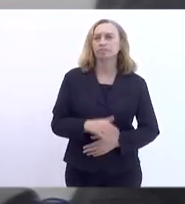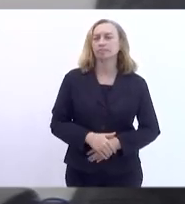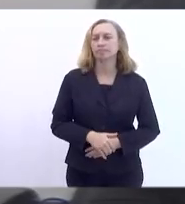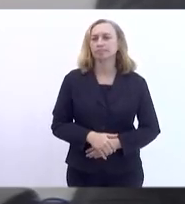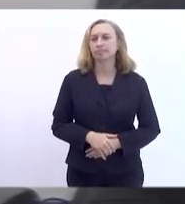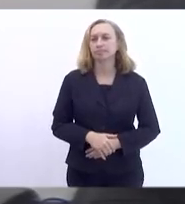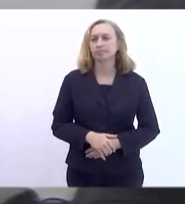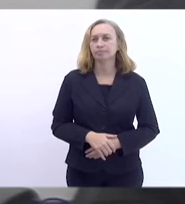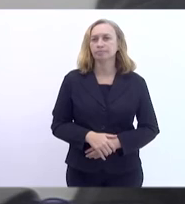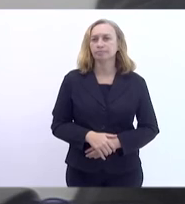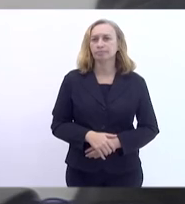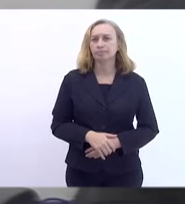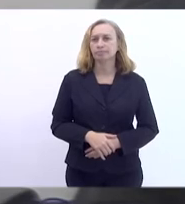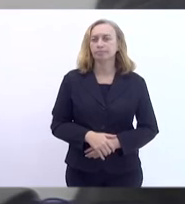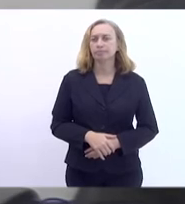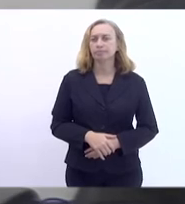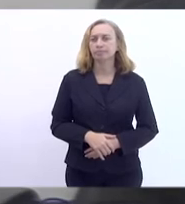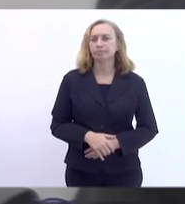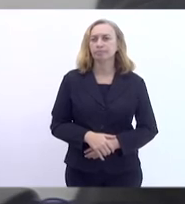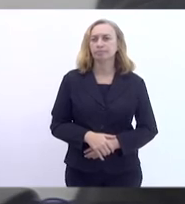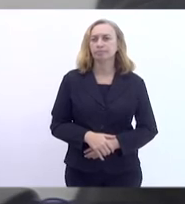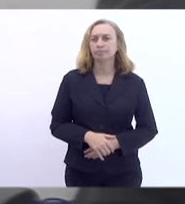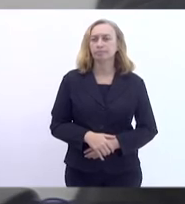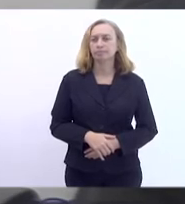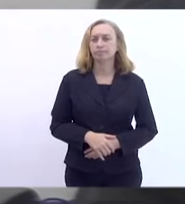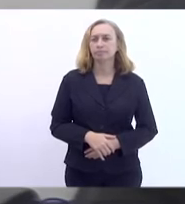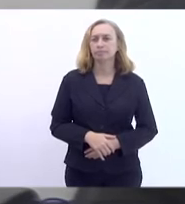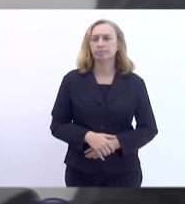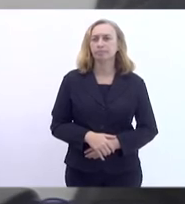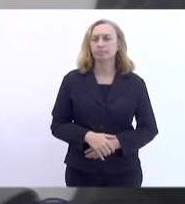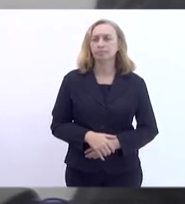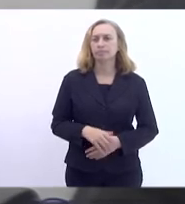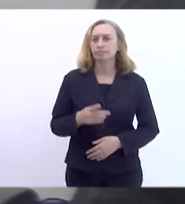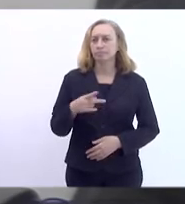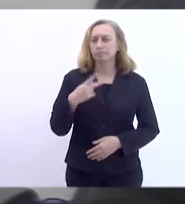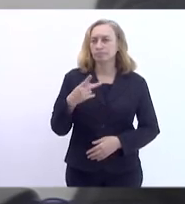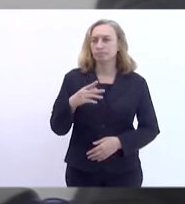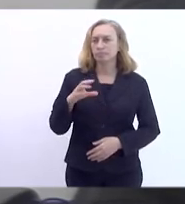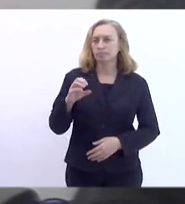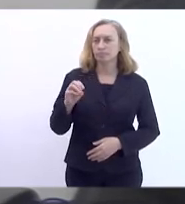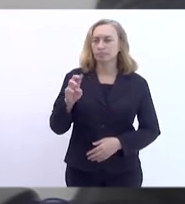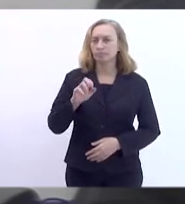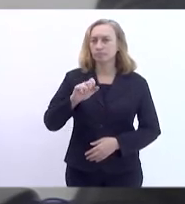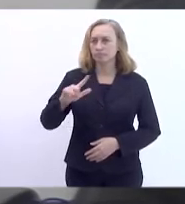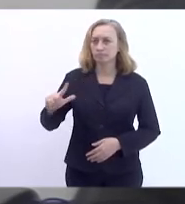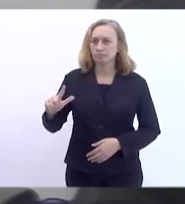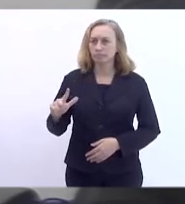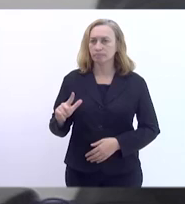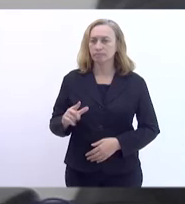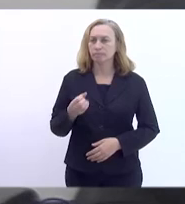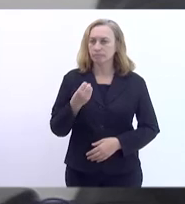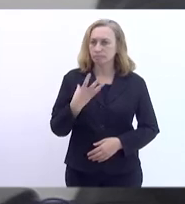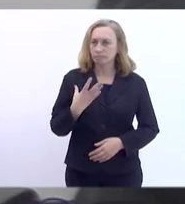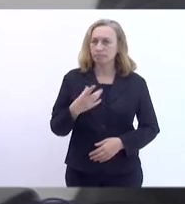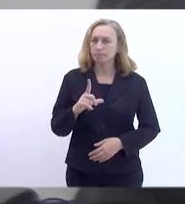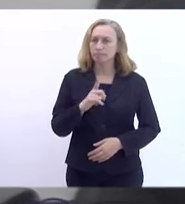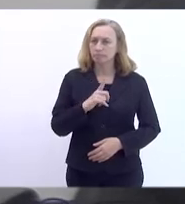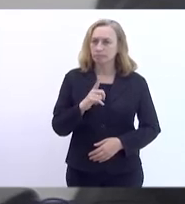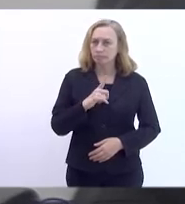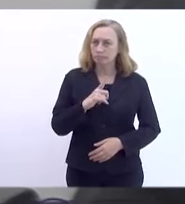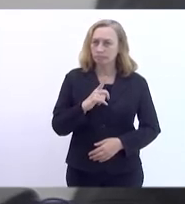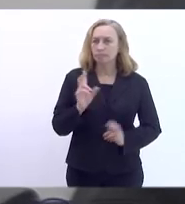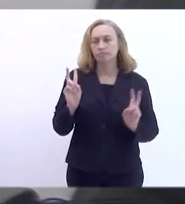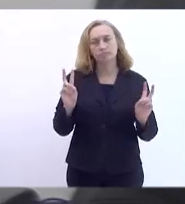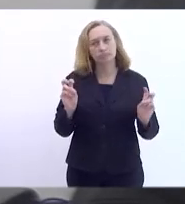aí eu pego até uma carona no argumento é da Coronel é que bom se temos uma